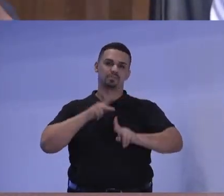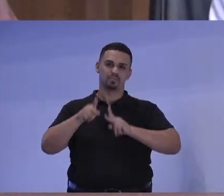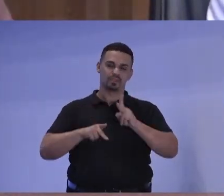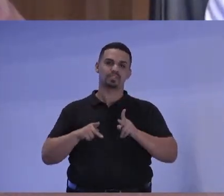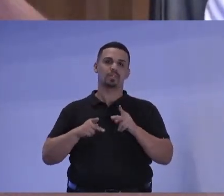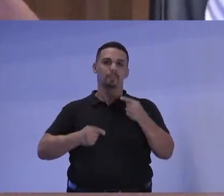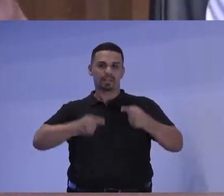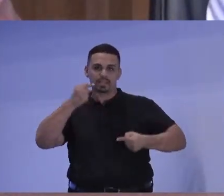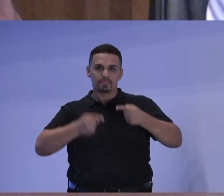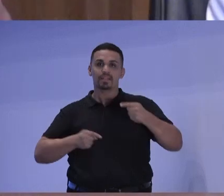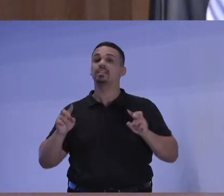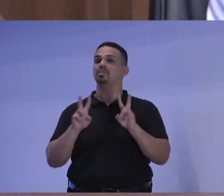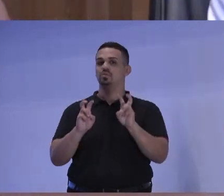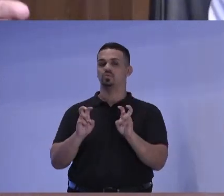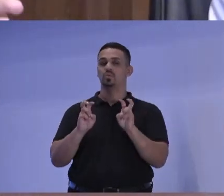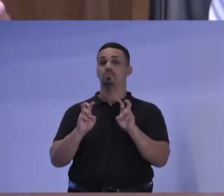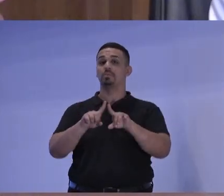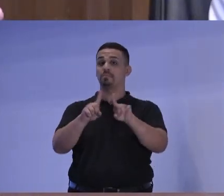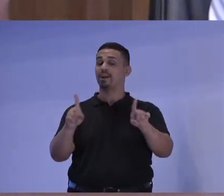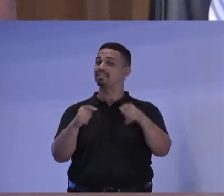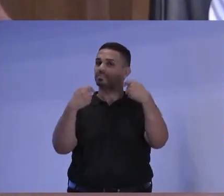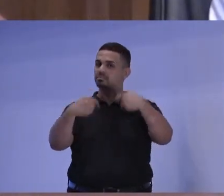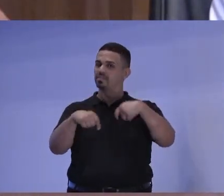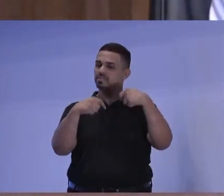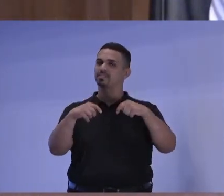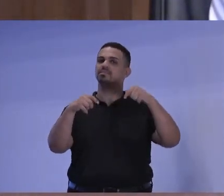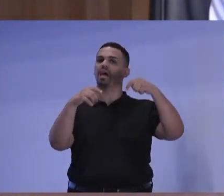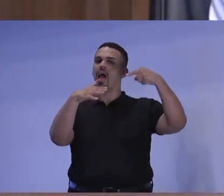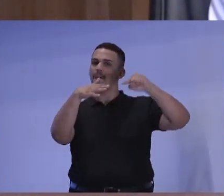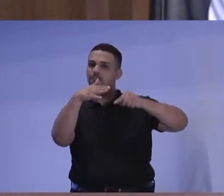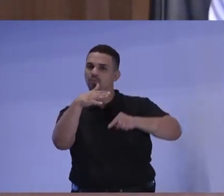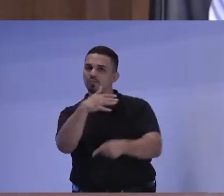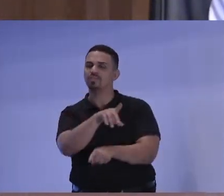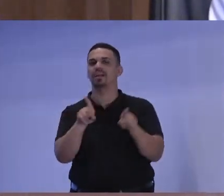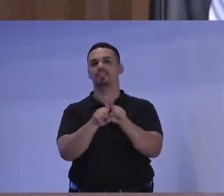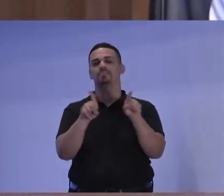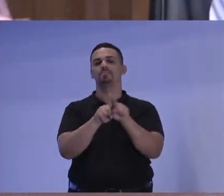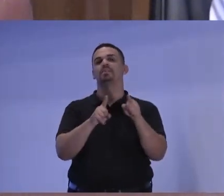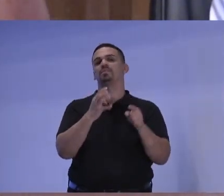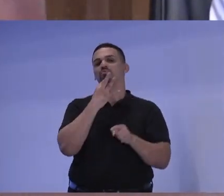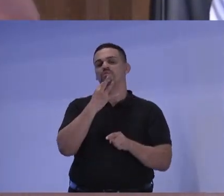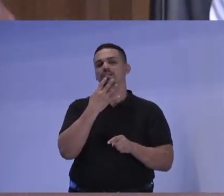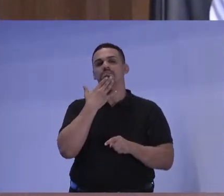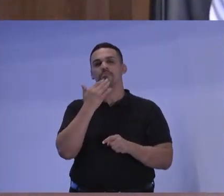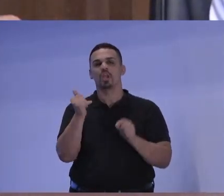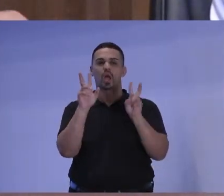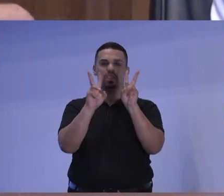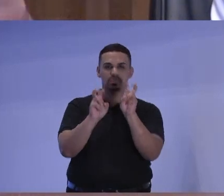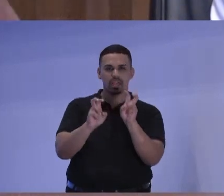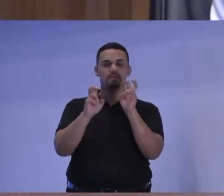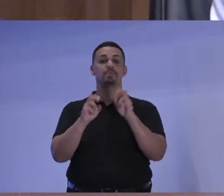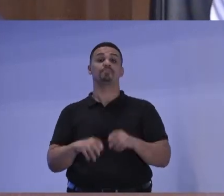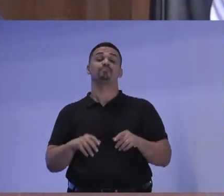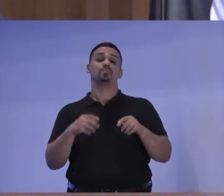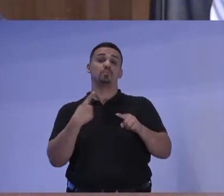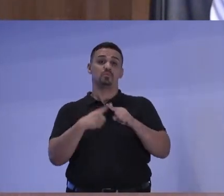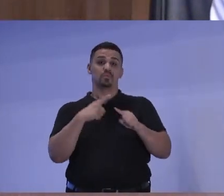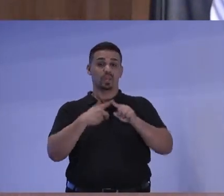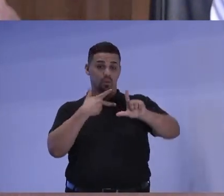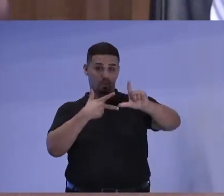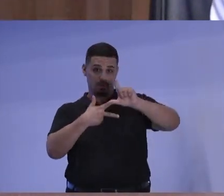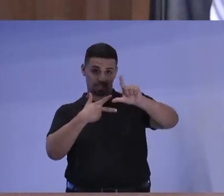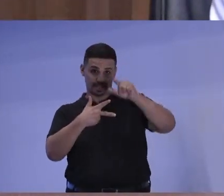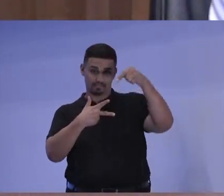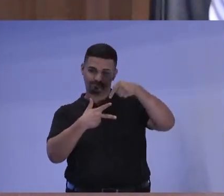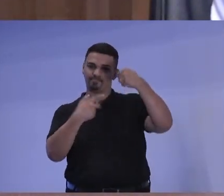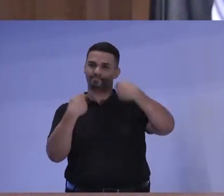E que hoje seja um momento também de ampliação dessa discussão para que a gente conheça mais desse tema, para que o Poder Legislativo se aproprie desse tema. E a